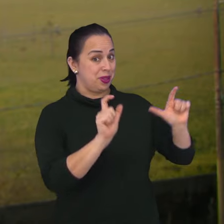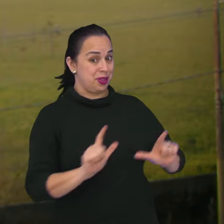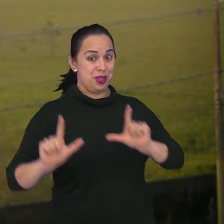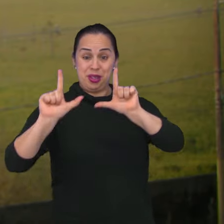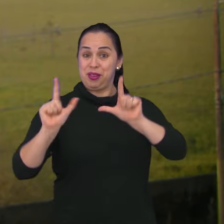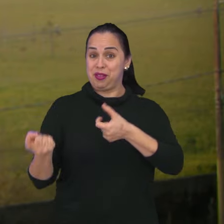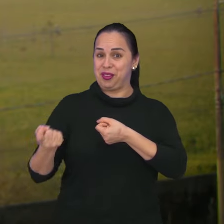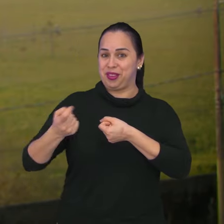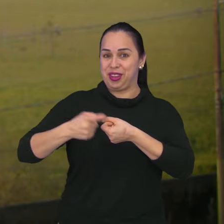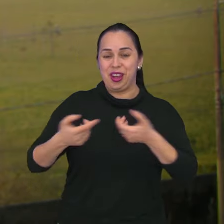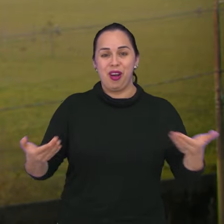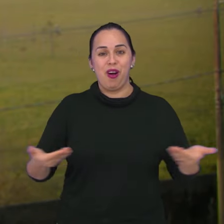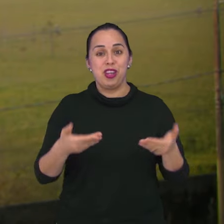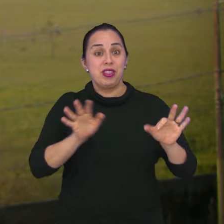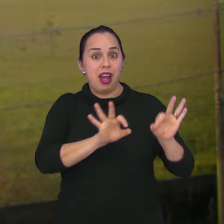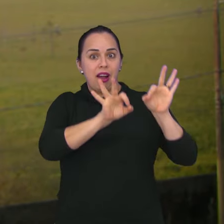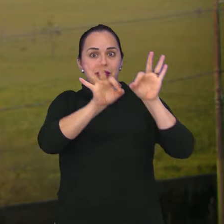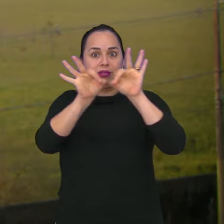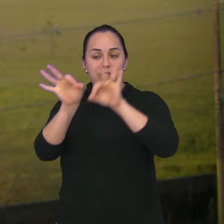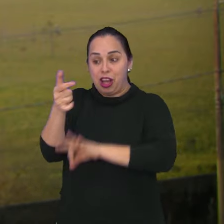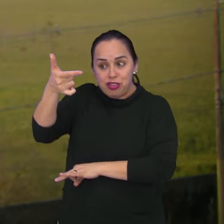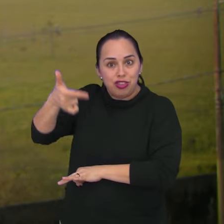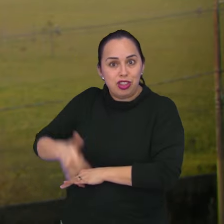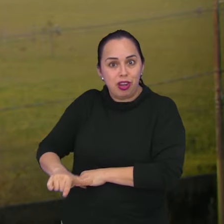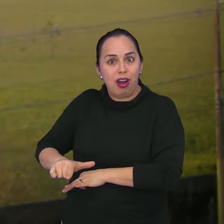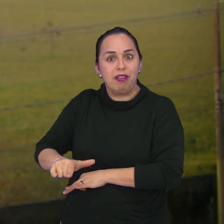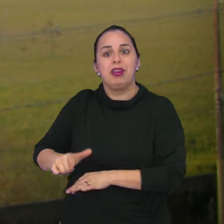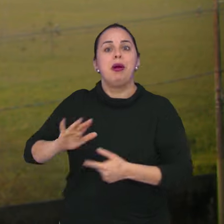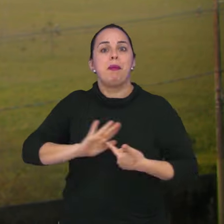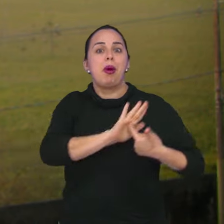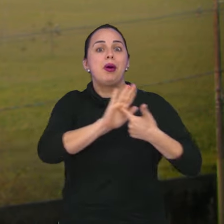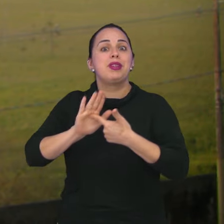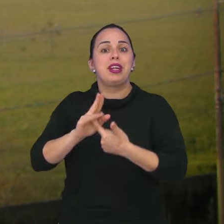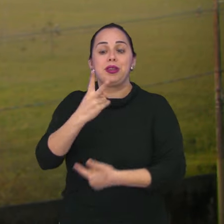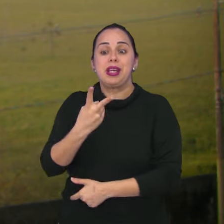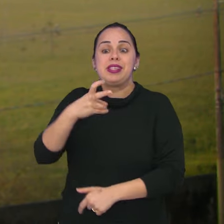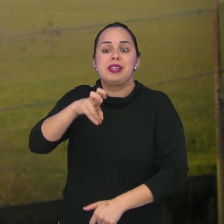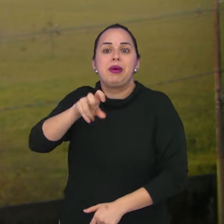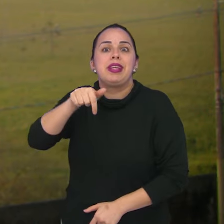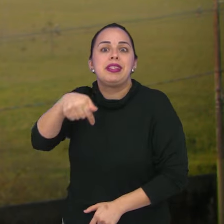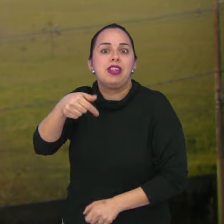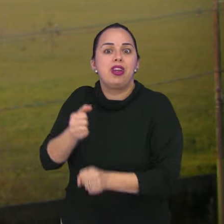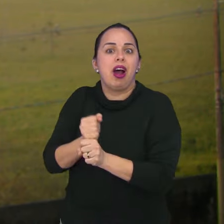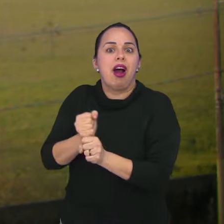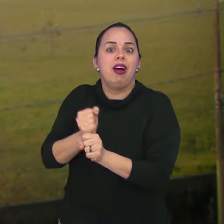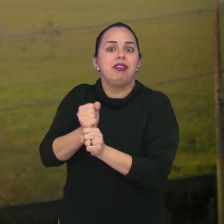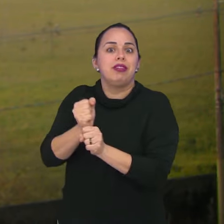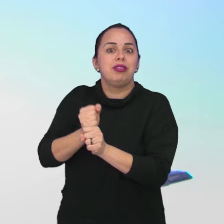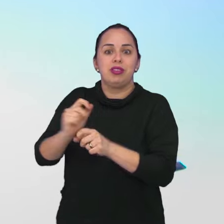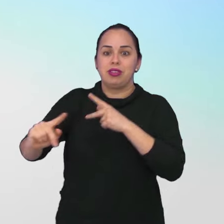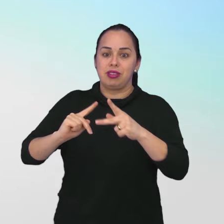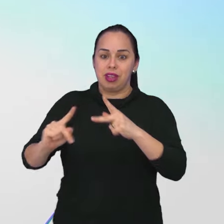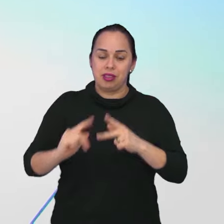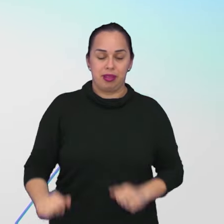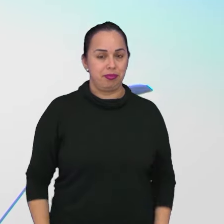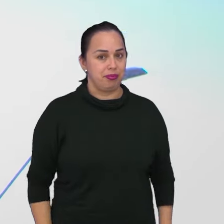De volta com entrevistas. Hoje você acompanha o especial 257 anos de São José dos Campos.